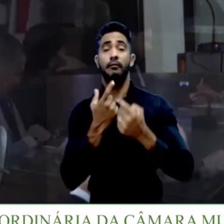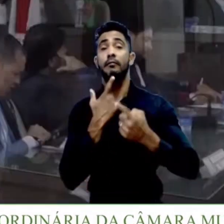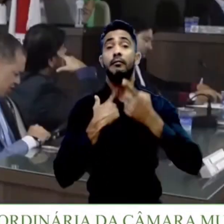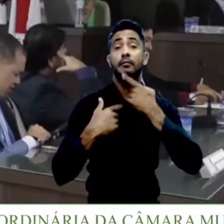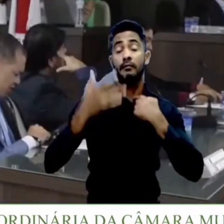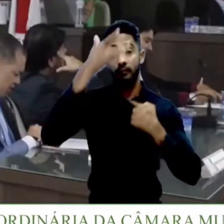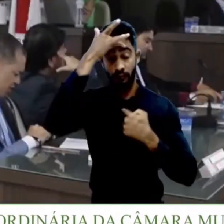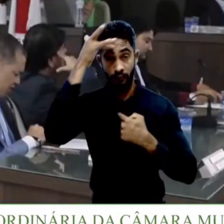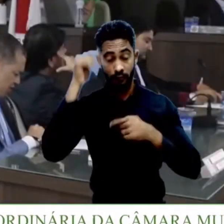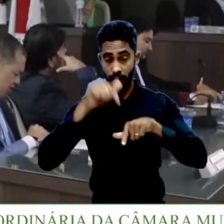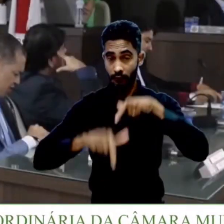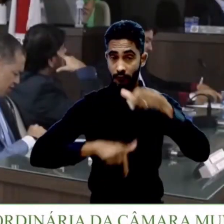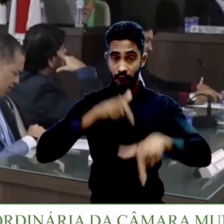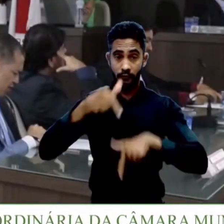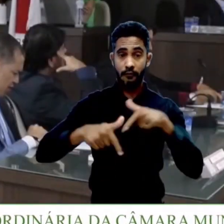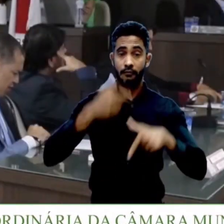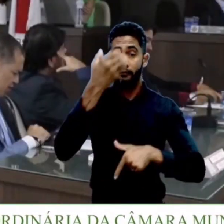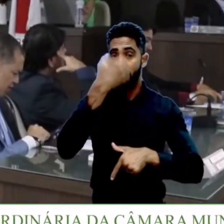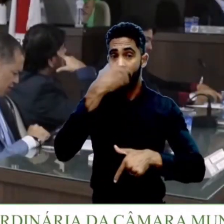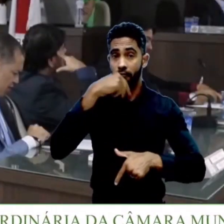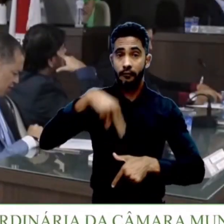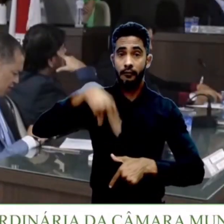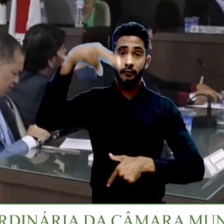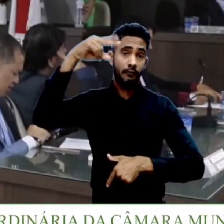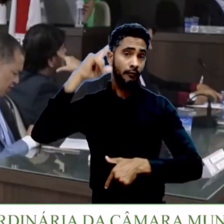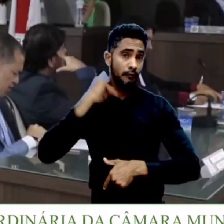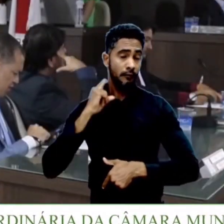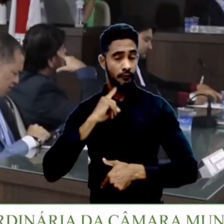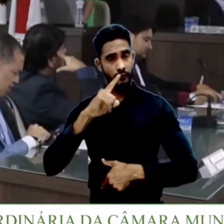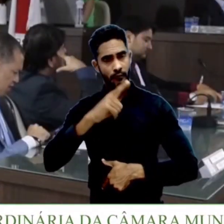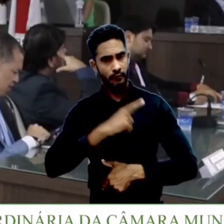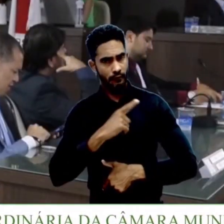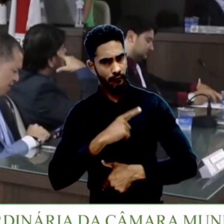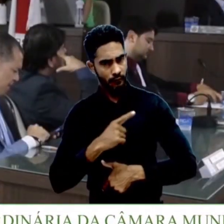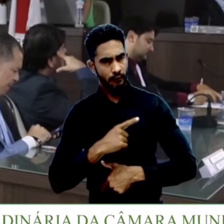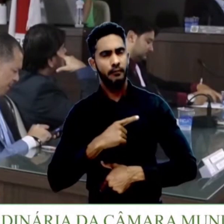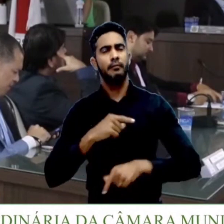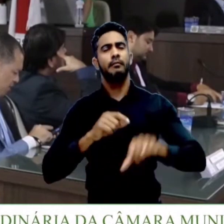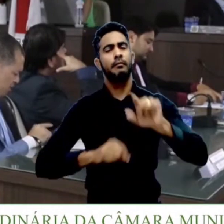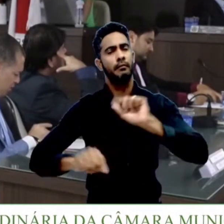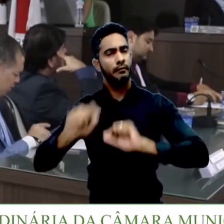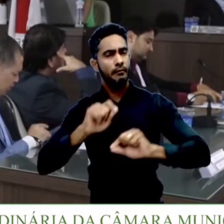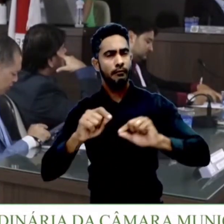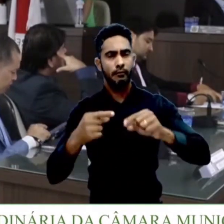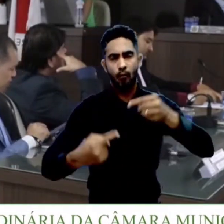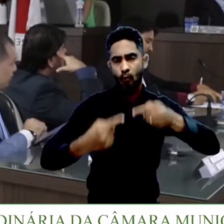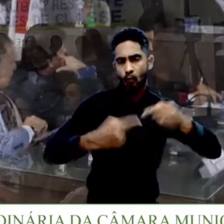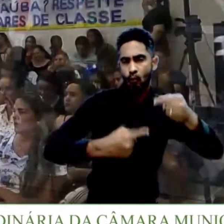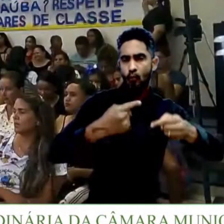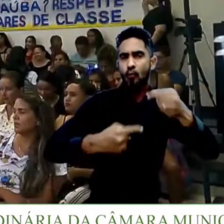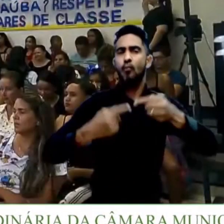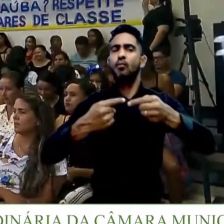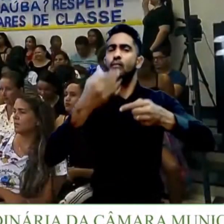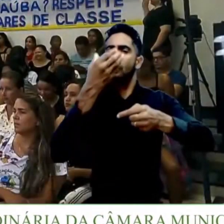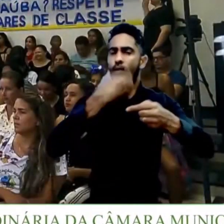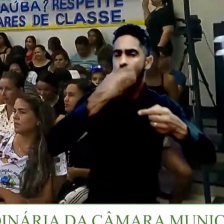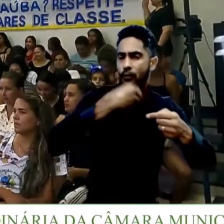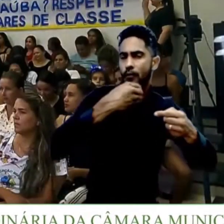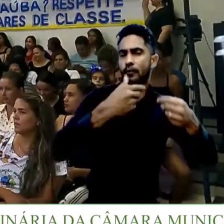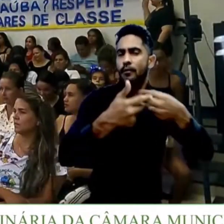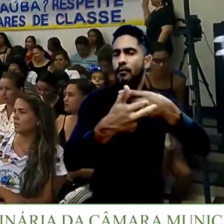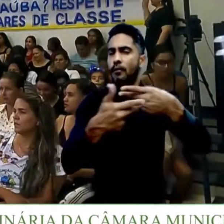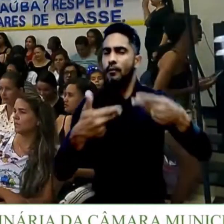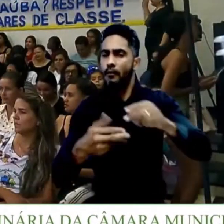dos fruticultores do norte de Minas. Temos também como missão promover a competitividade do polo de fruticultura